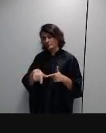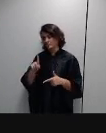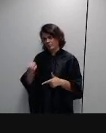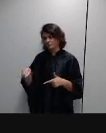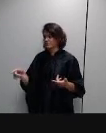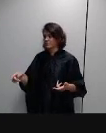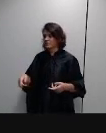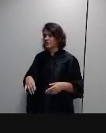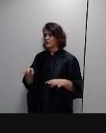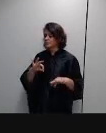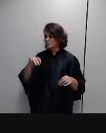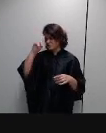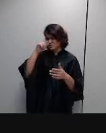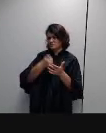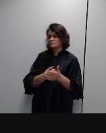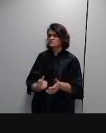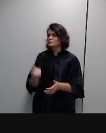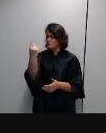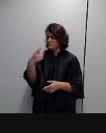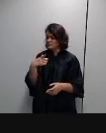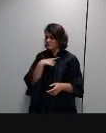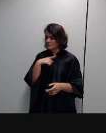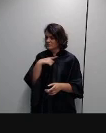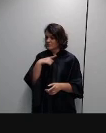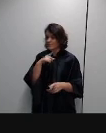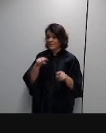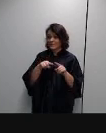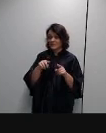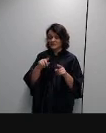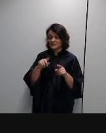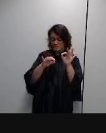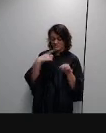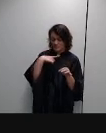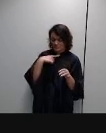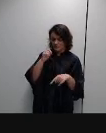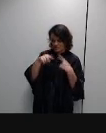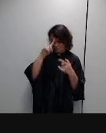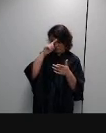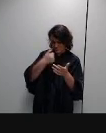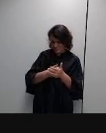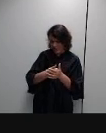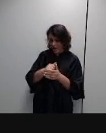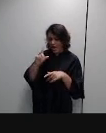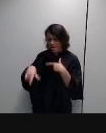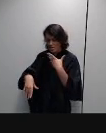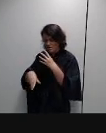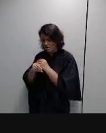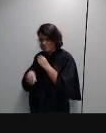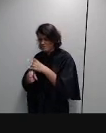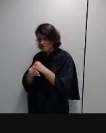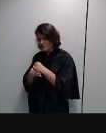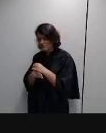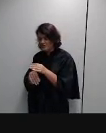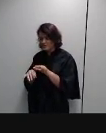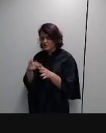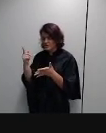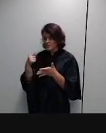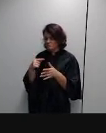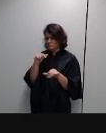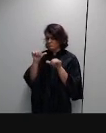decisões monocráticas expedidas após esse julgamento com elemento acabou ficando sem correção